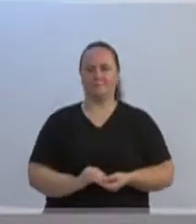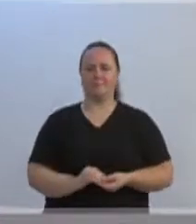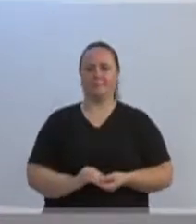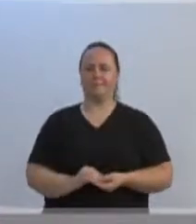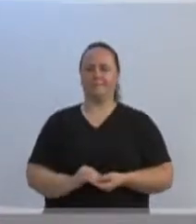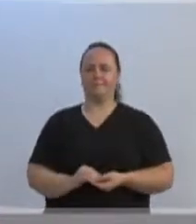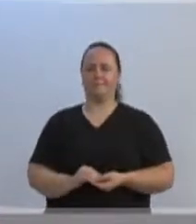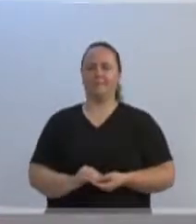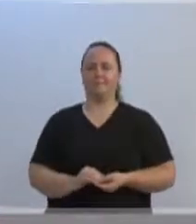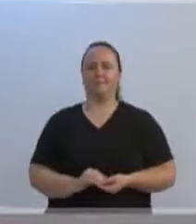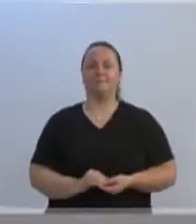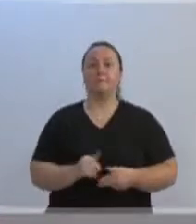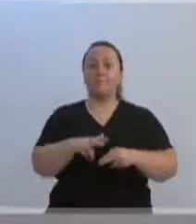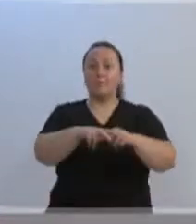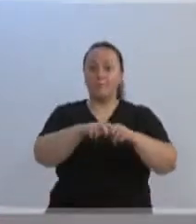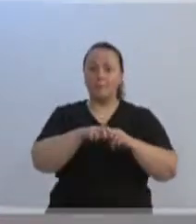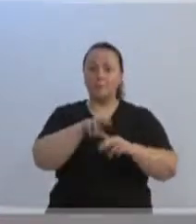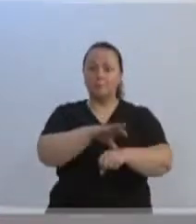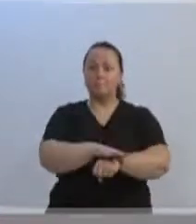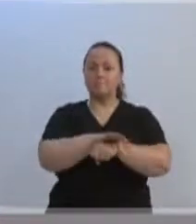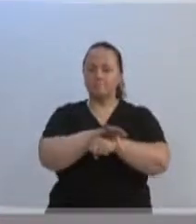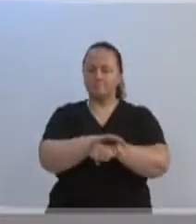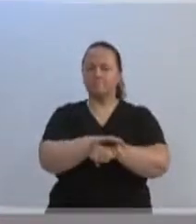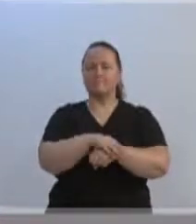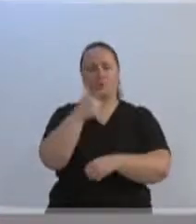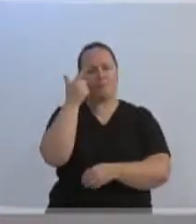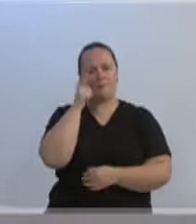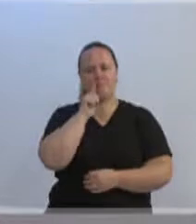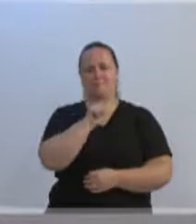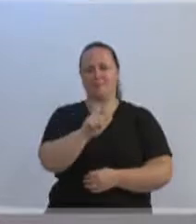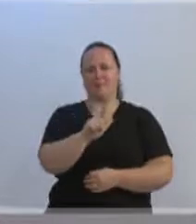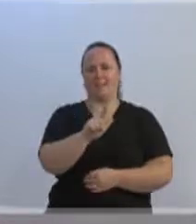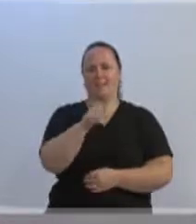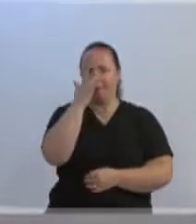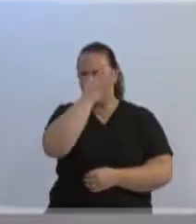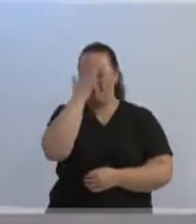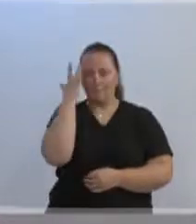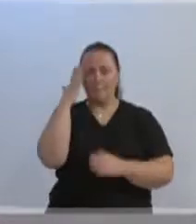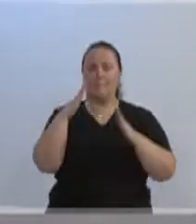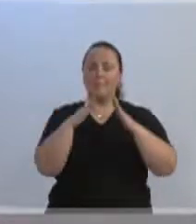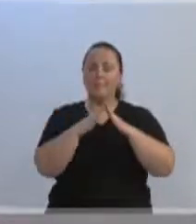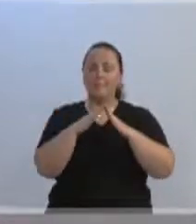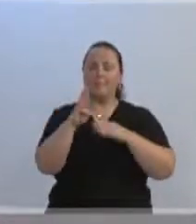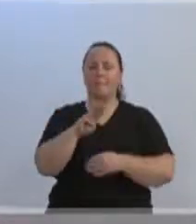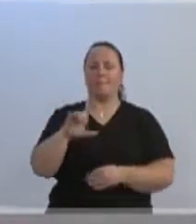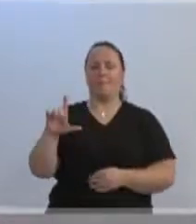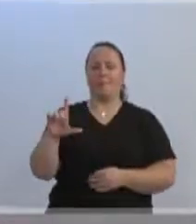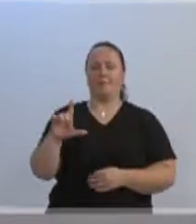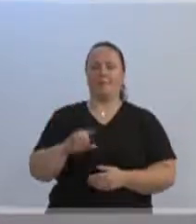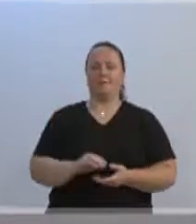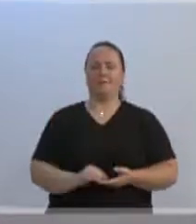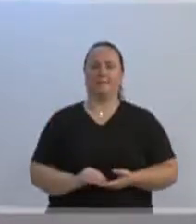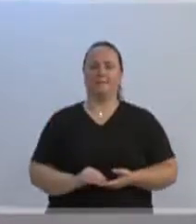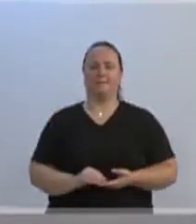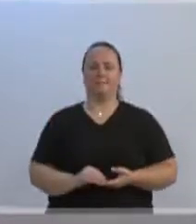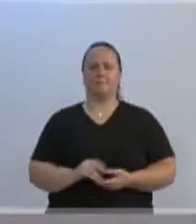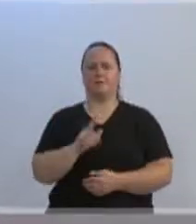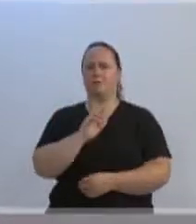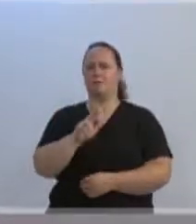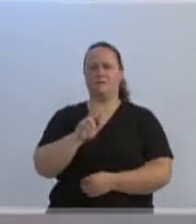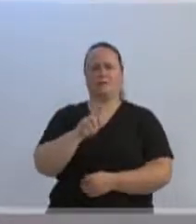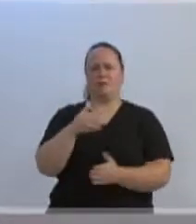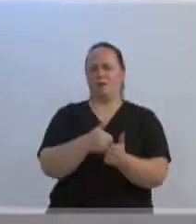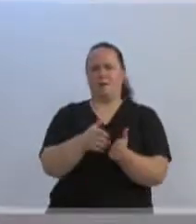isso que garante a segurança dos nossos munícipes nas nossas vias não a indústria da